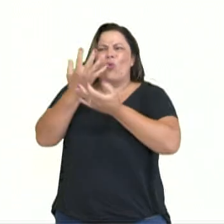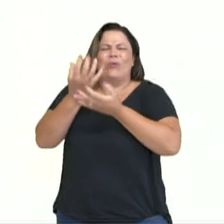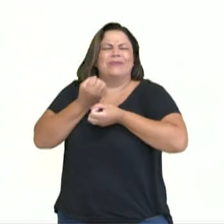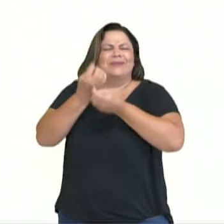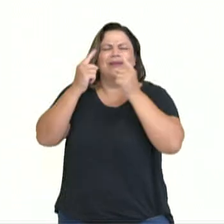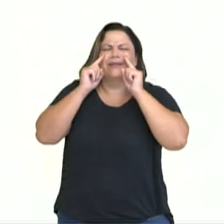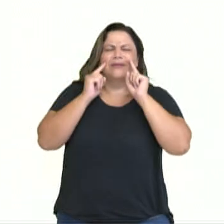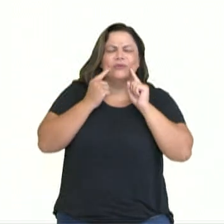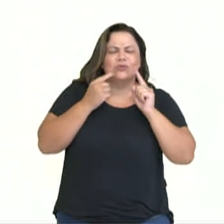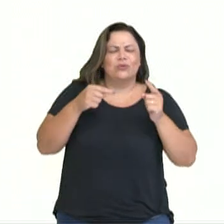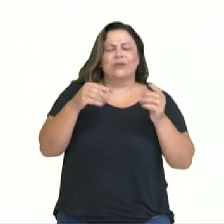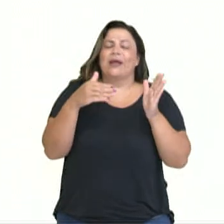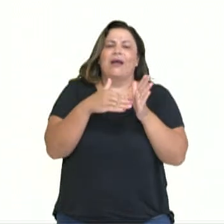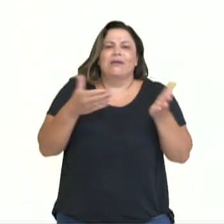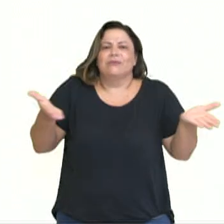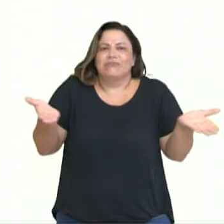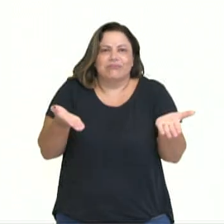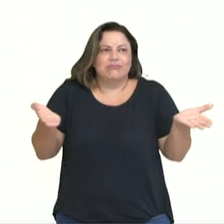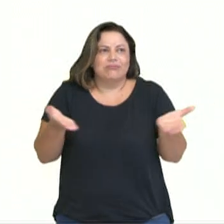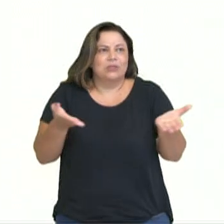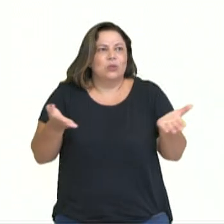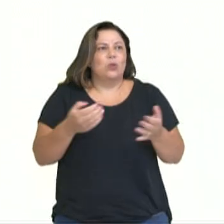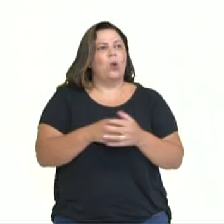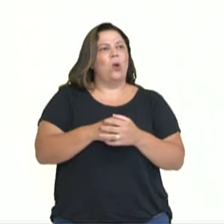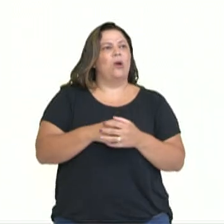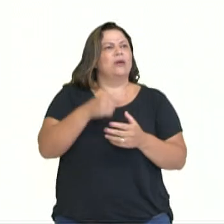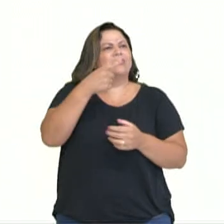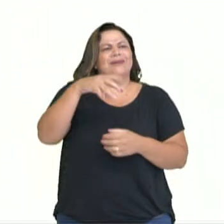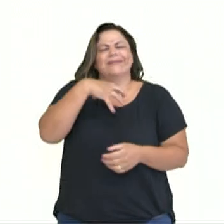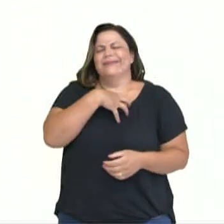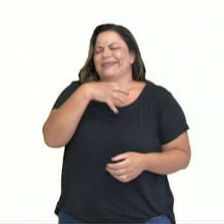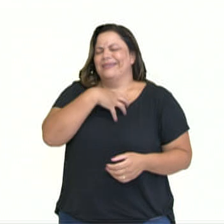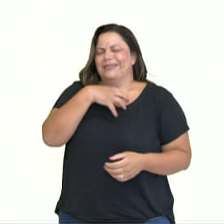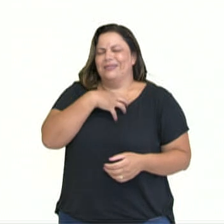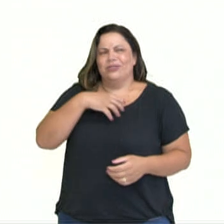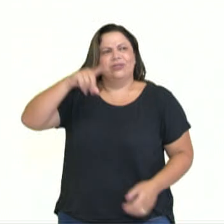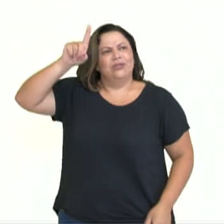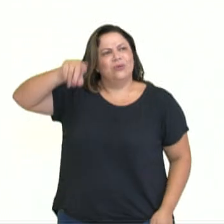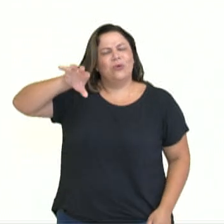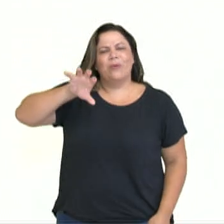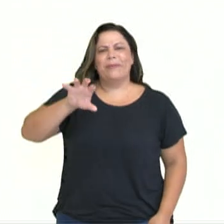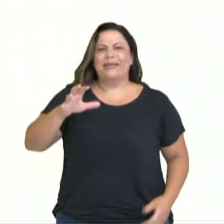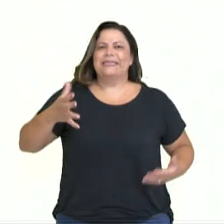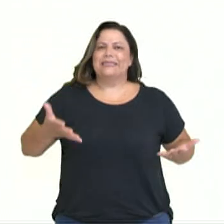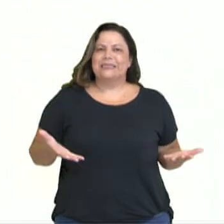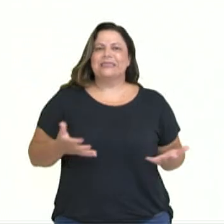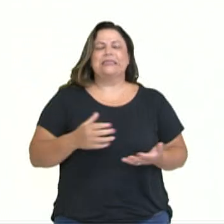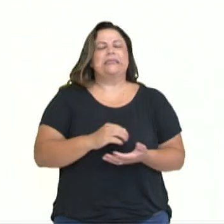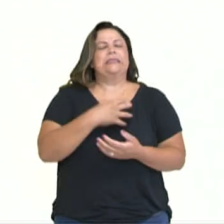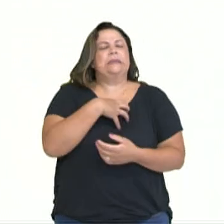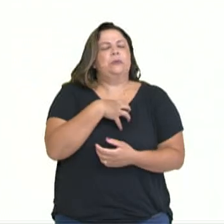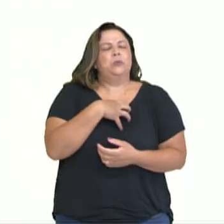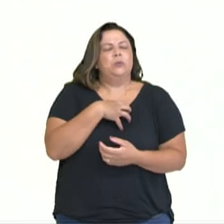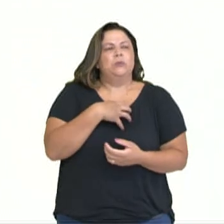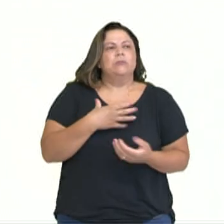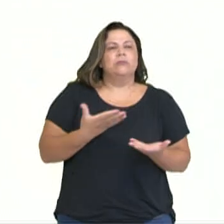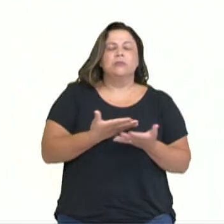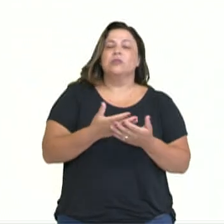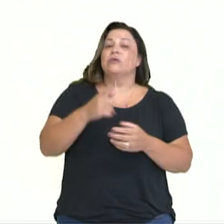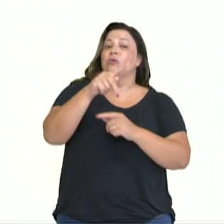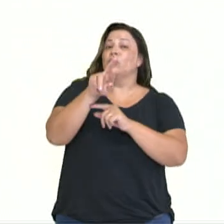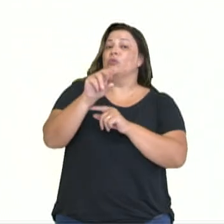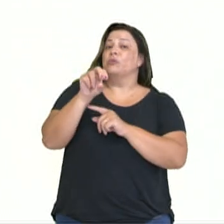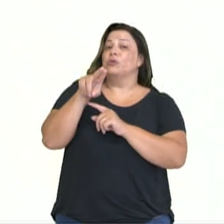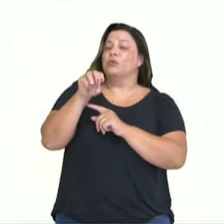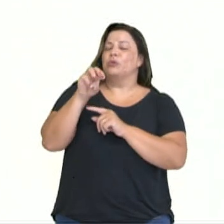agora. Irmãos, não sentia como a sinto. Então vejam, eu tenho aqui um pronome em destaque no último verso,